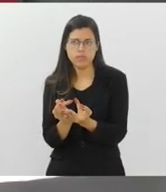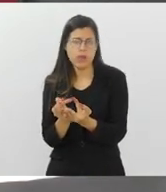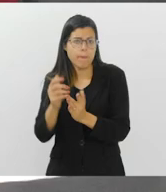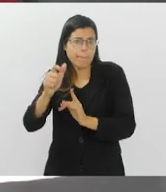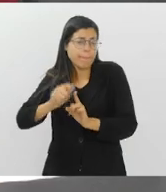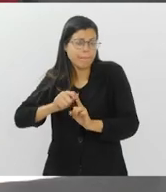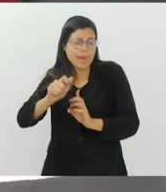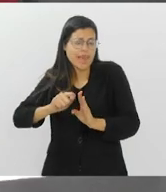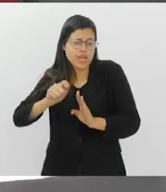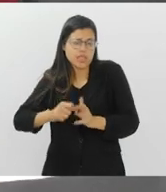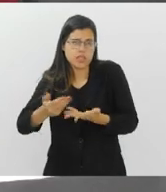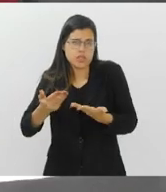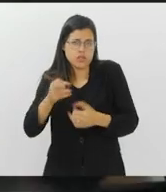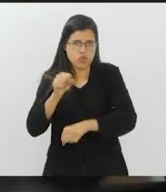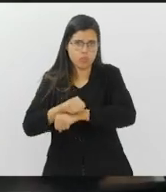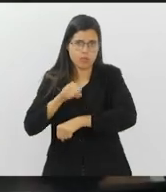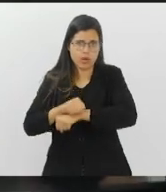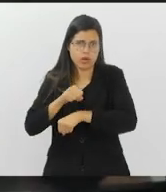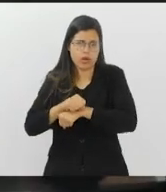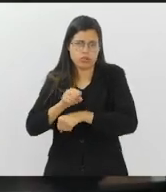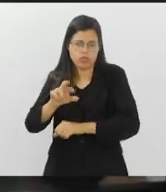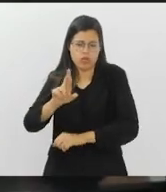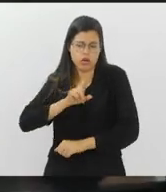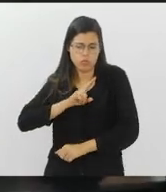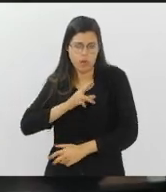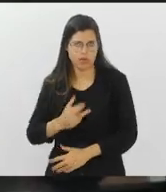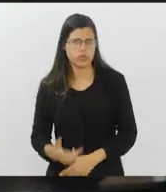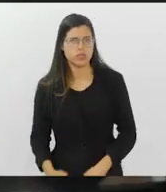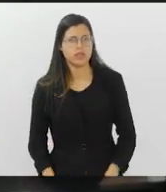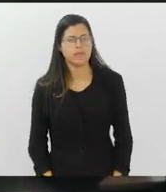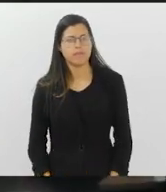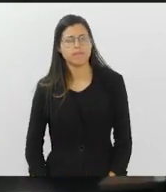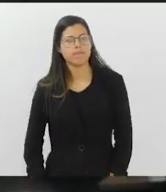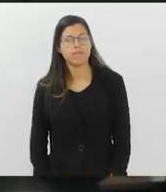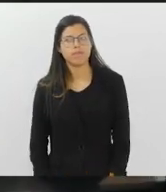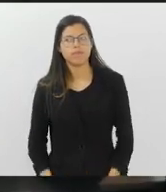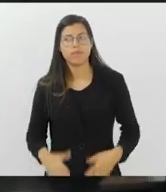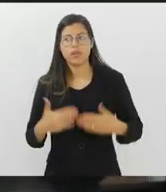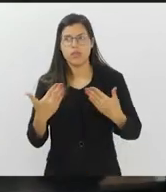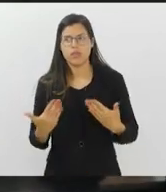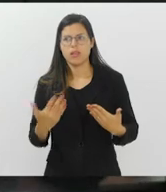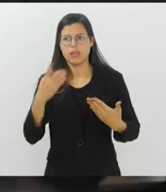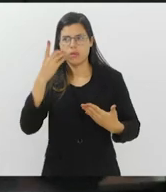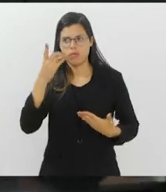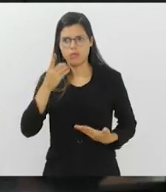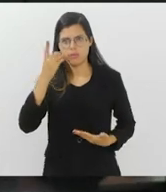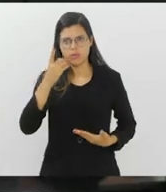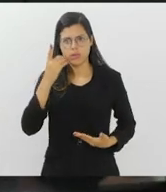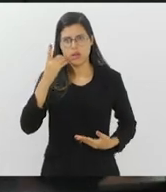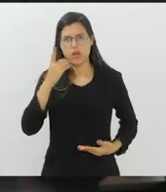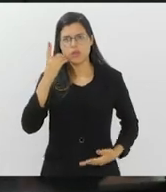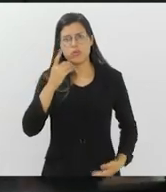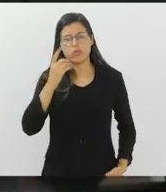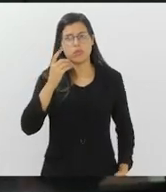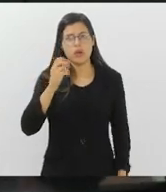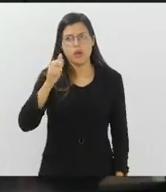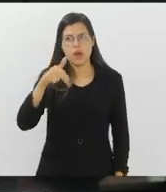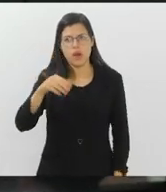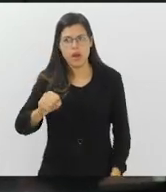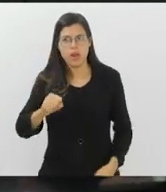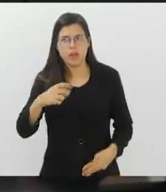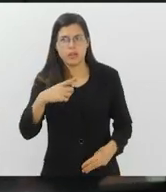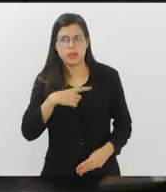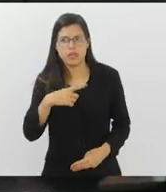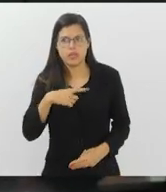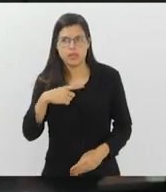meses esperando uma resposta. Deputado, a agência tem uma... Tem, obviamente, a demanda junto ao Ministério competente,